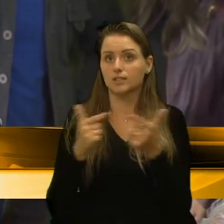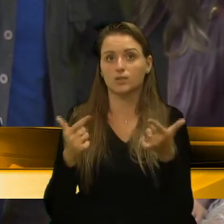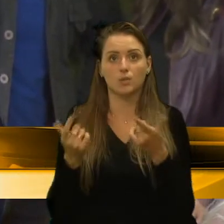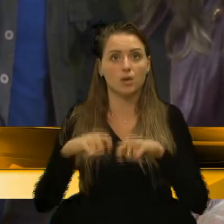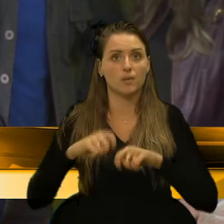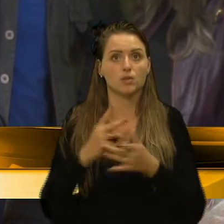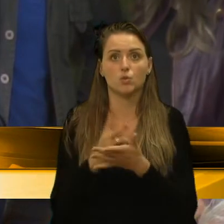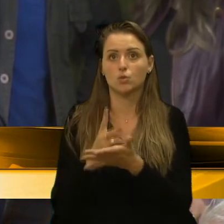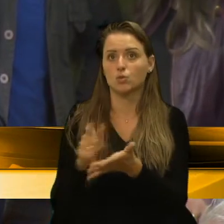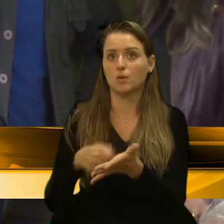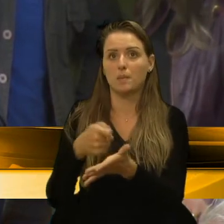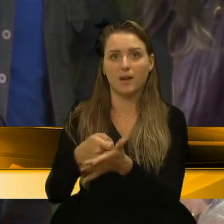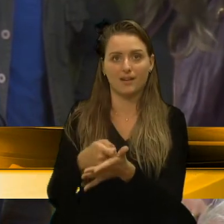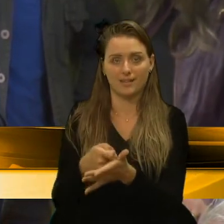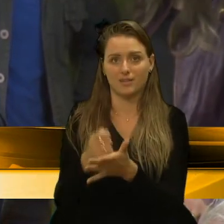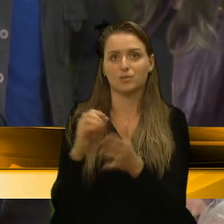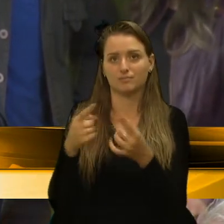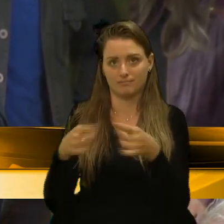manter a orquestra.